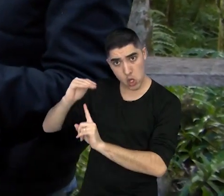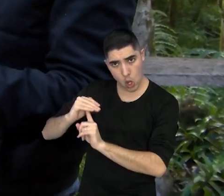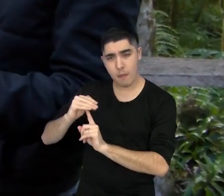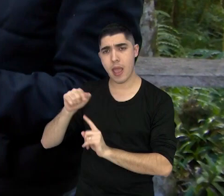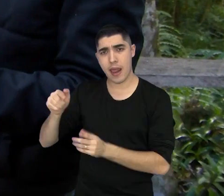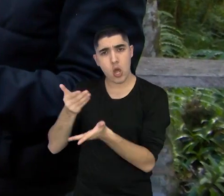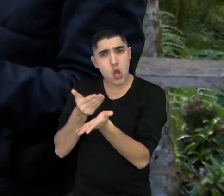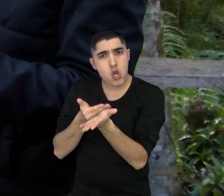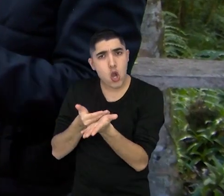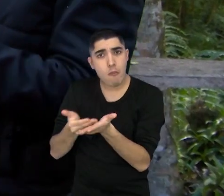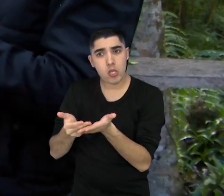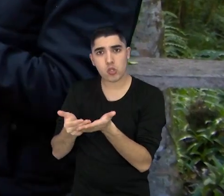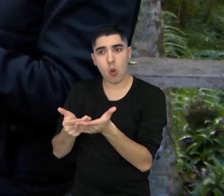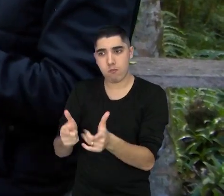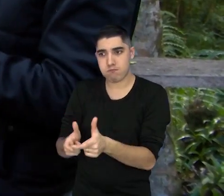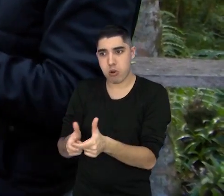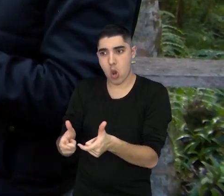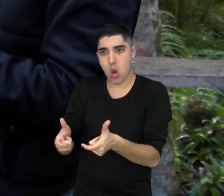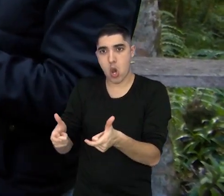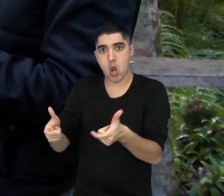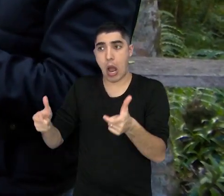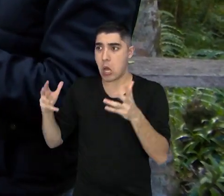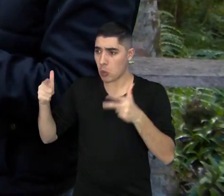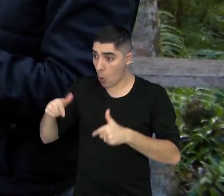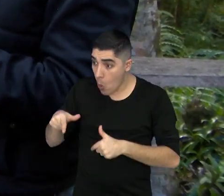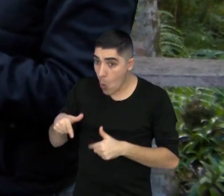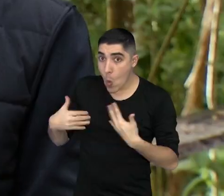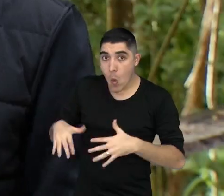principalmente depois da pandemia.